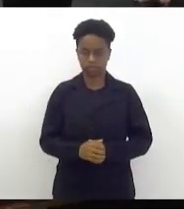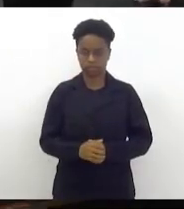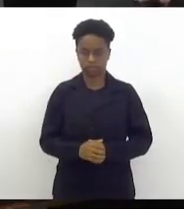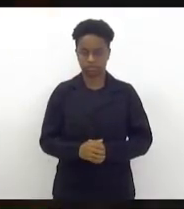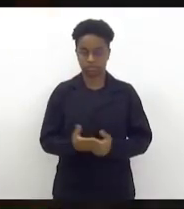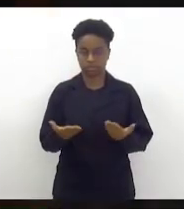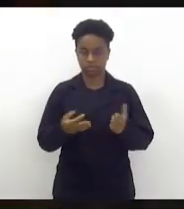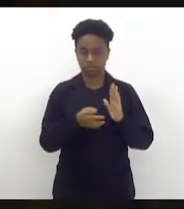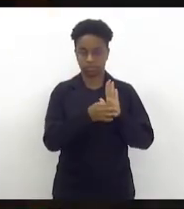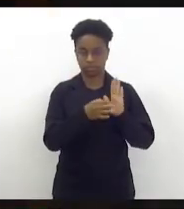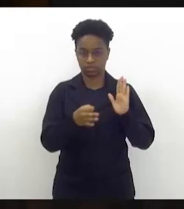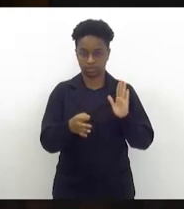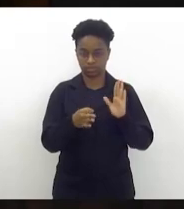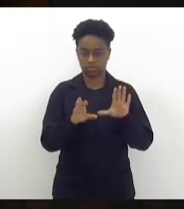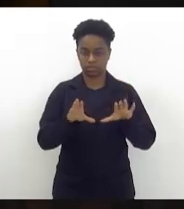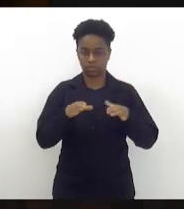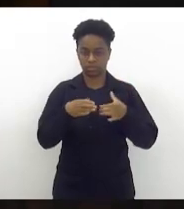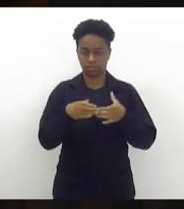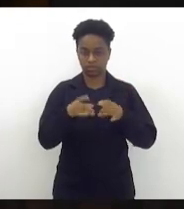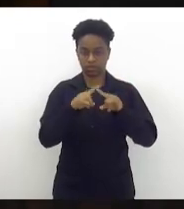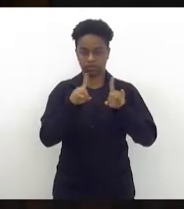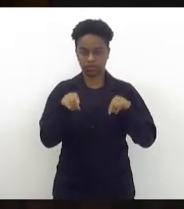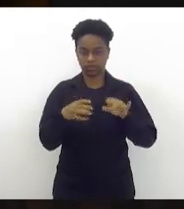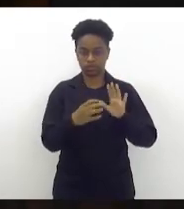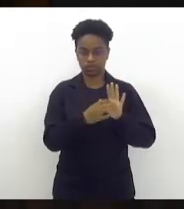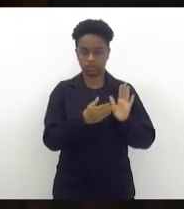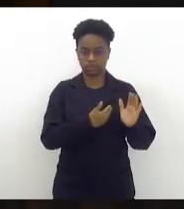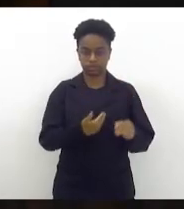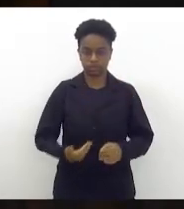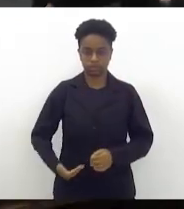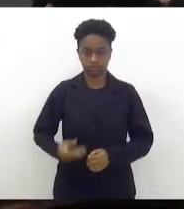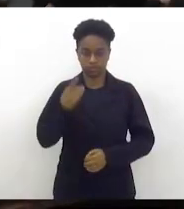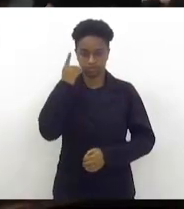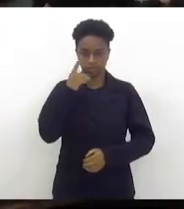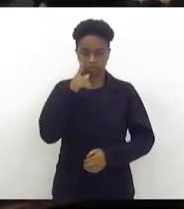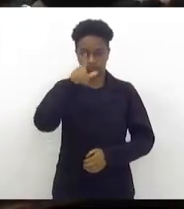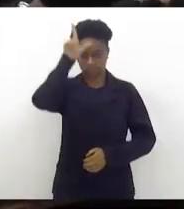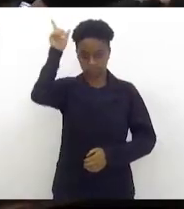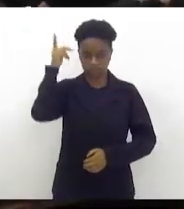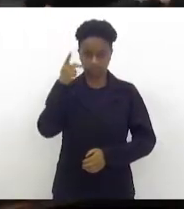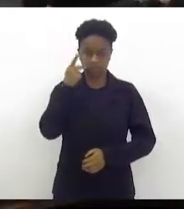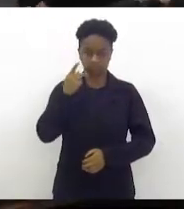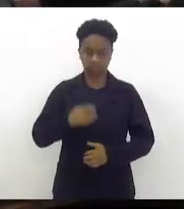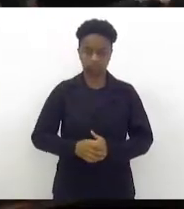Para emitir parecer pela Comissão de Servidores Públicos, deputado Luiz Paulo.